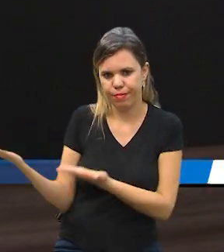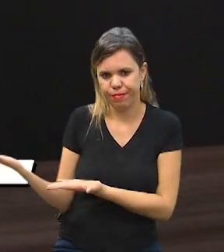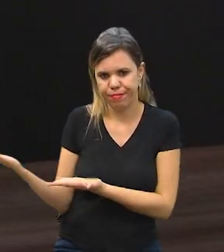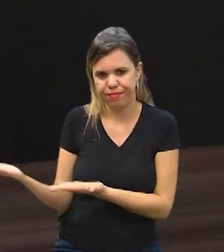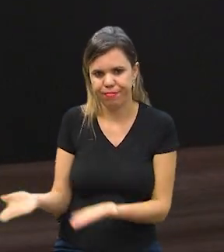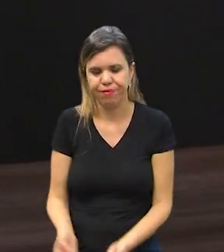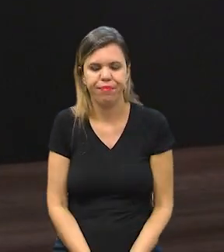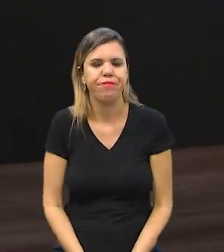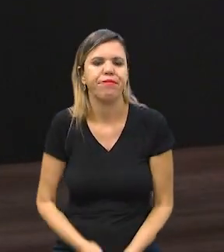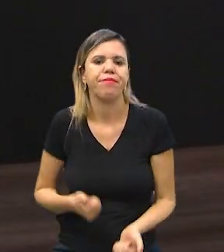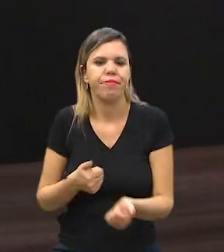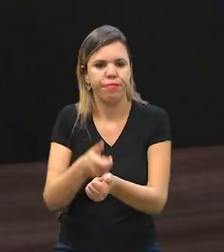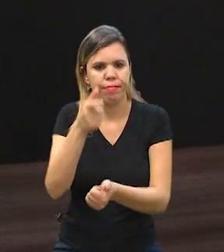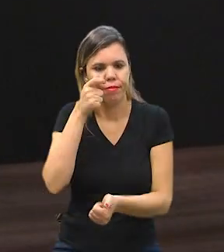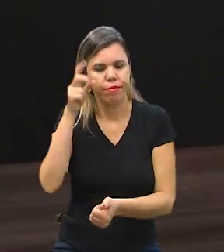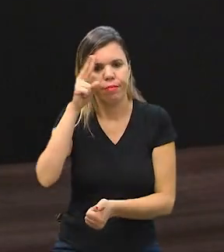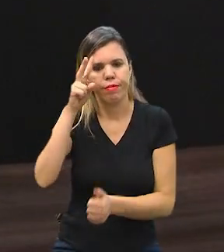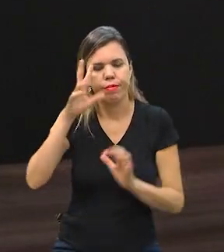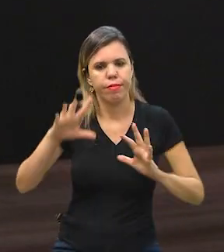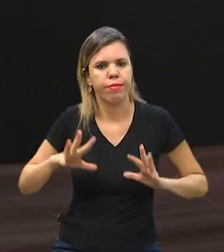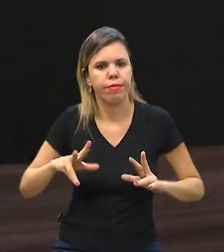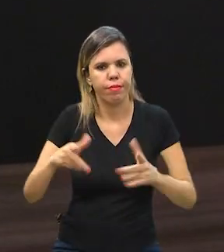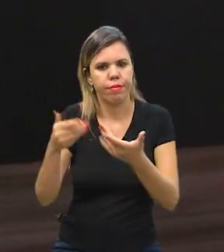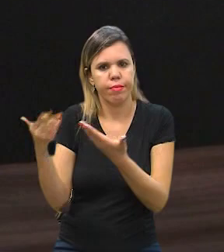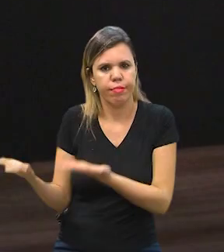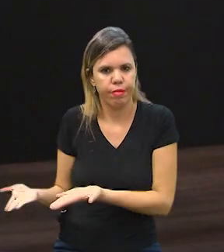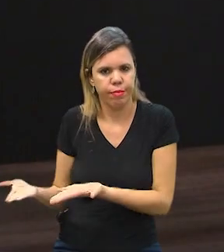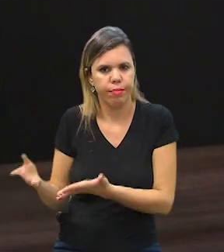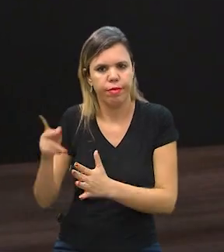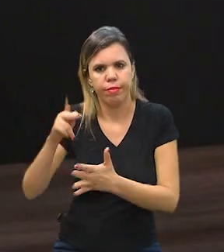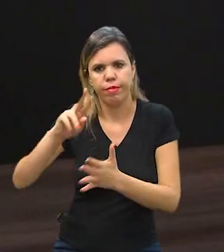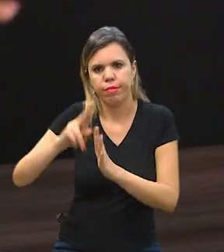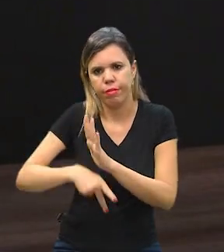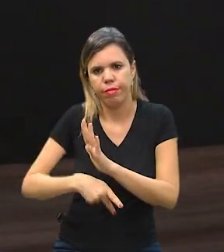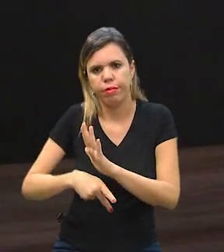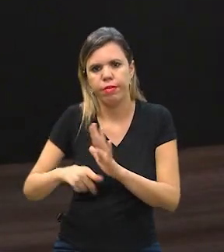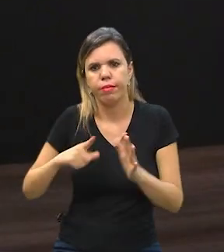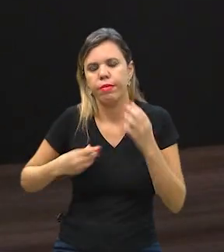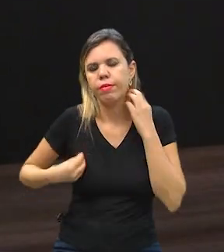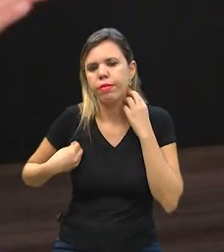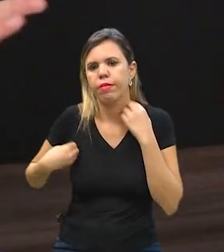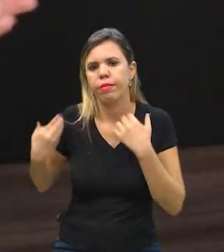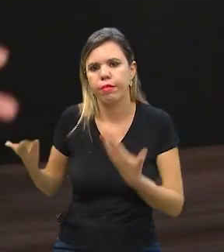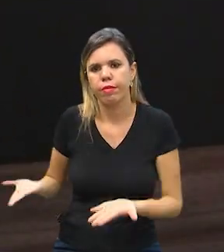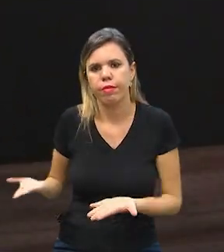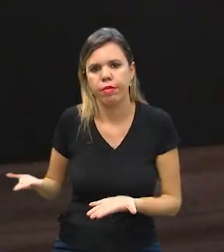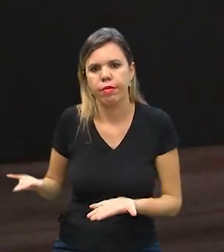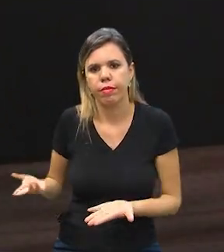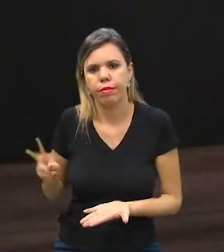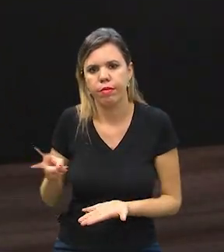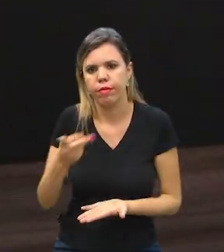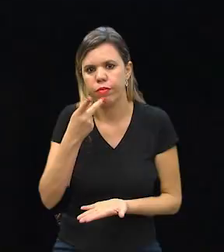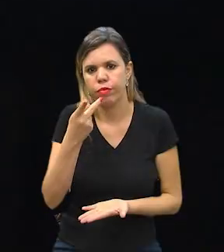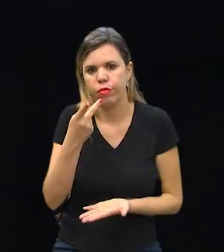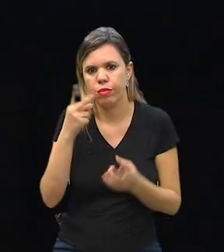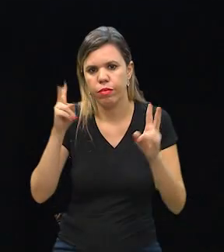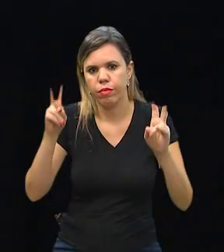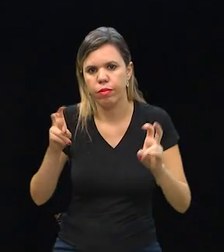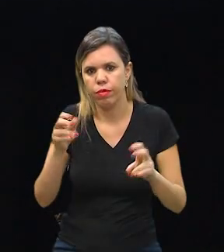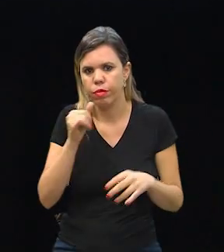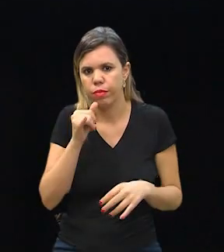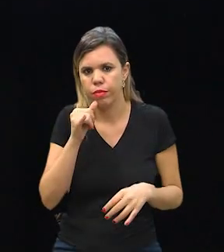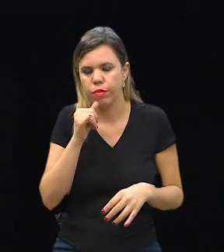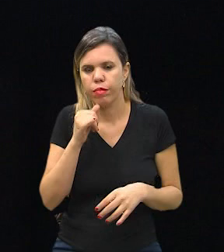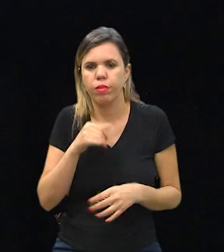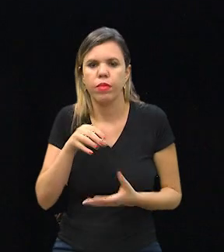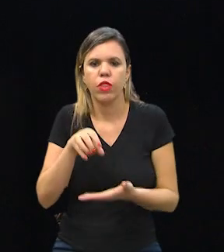FEAC, feac.org.br, também acompanhar a história toda de N projetos que existem. Mas você